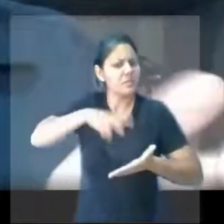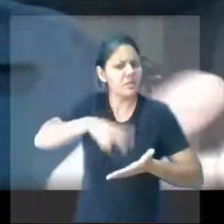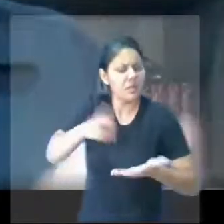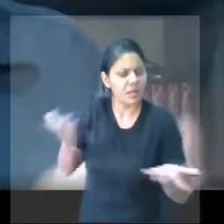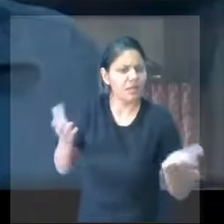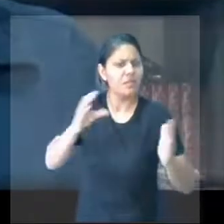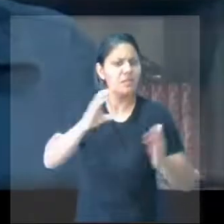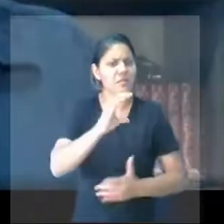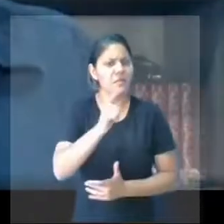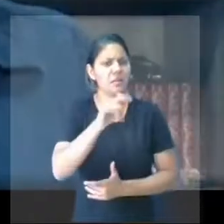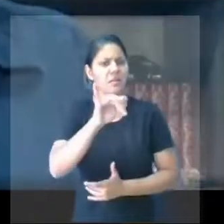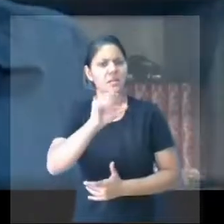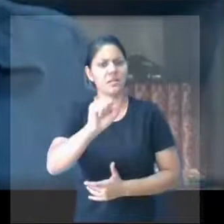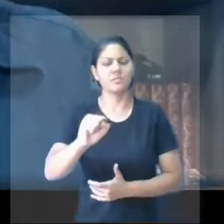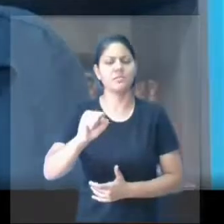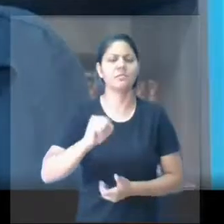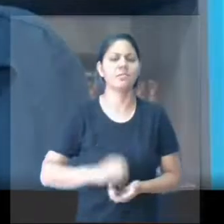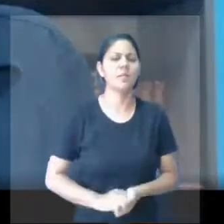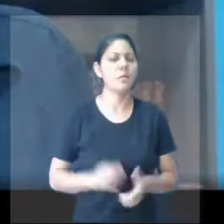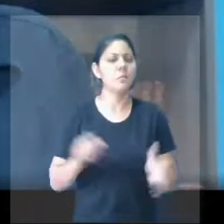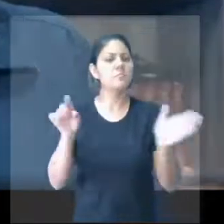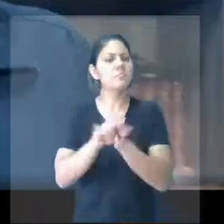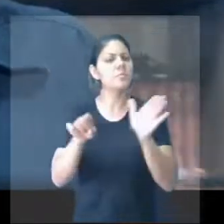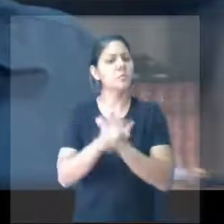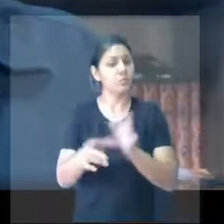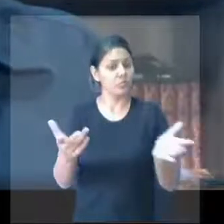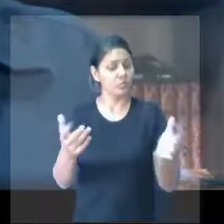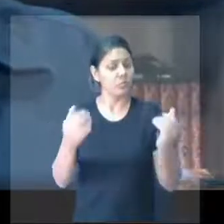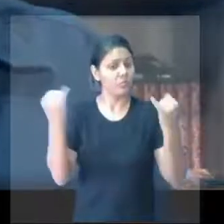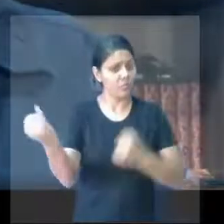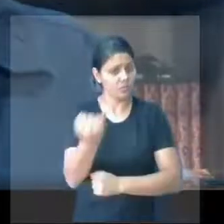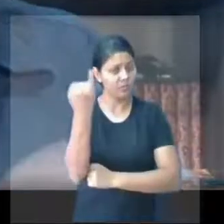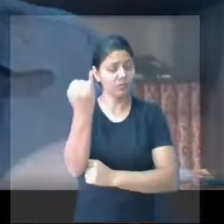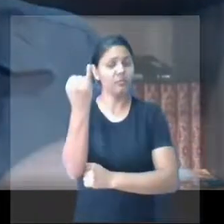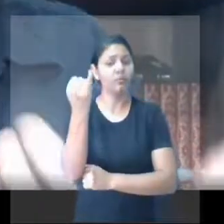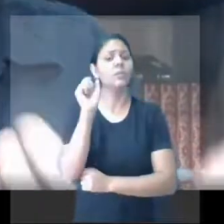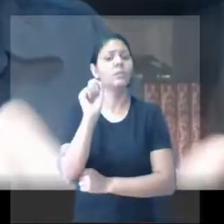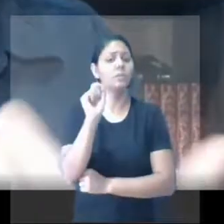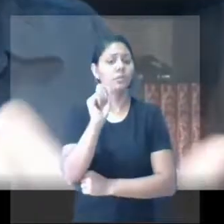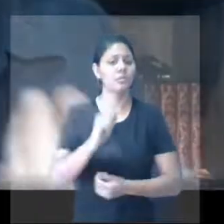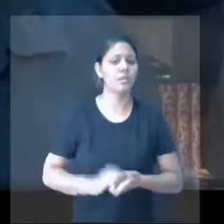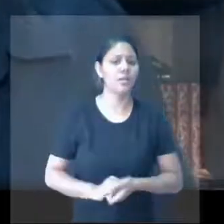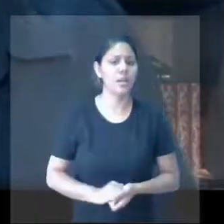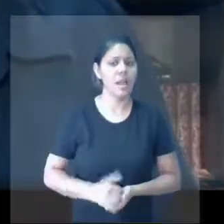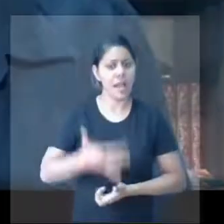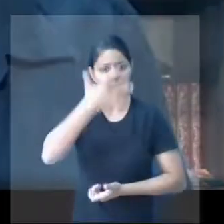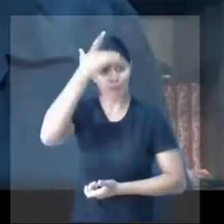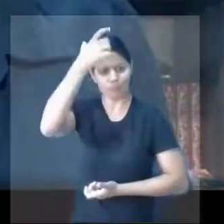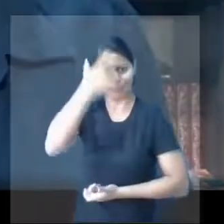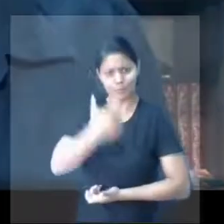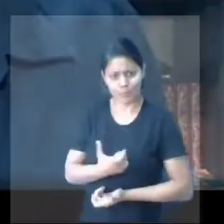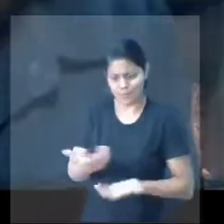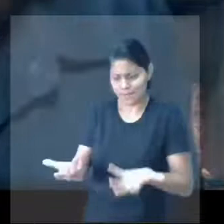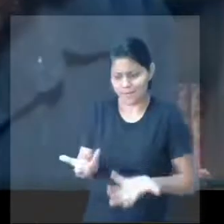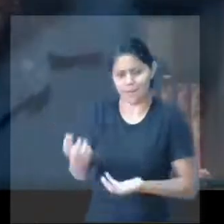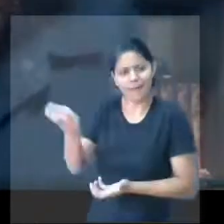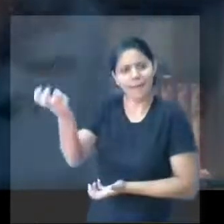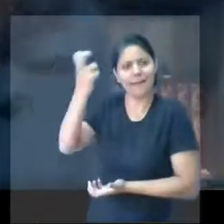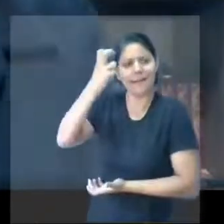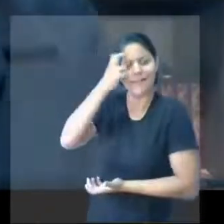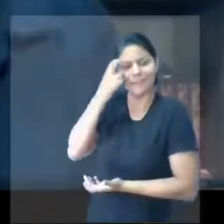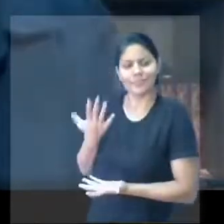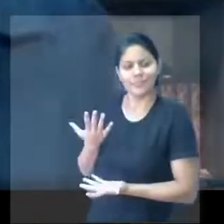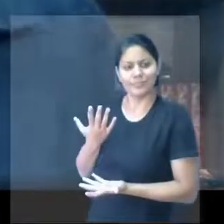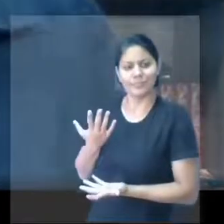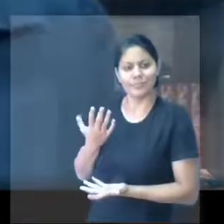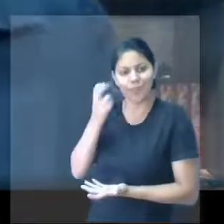É uma pergunta justa, né? Porque A pessoa quer se desenvolver intelectualmente. Ela quer se